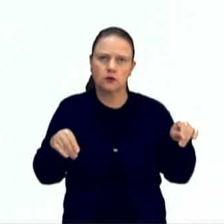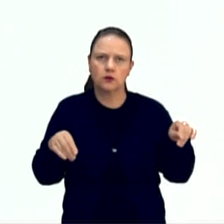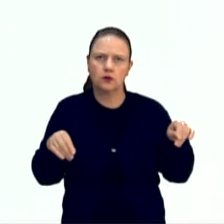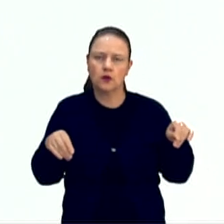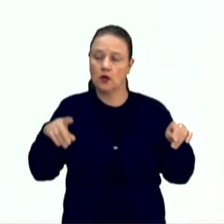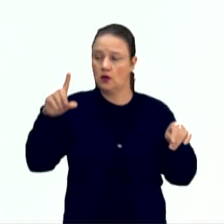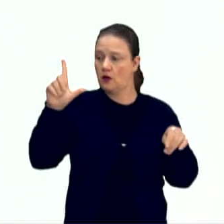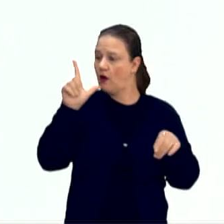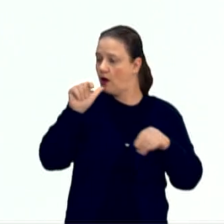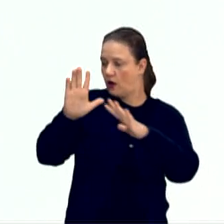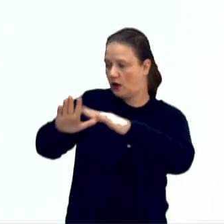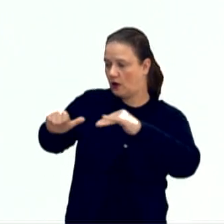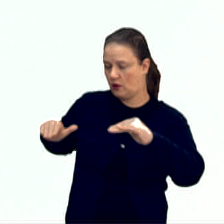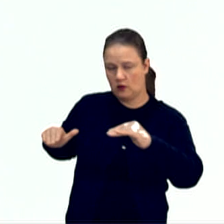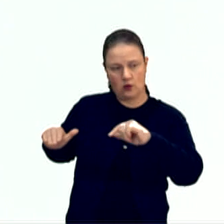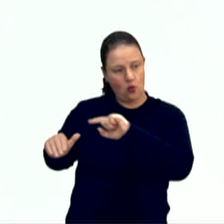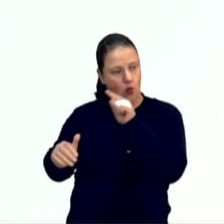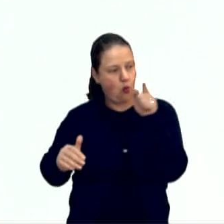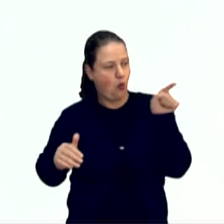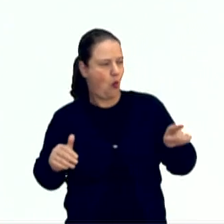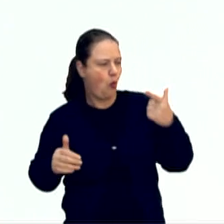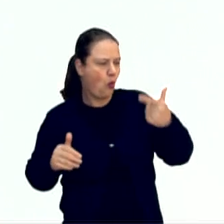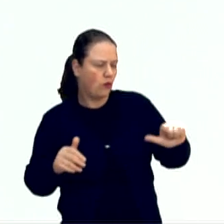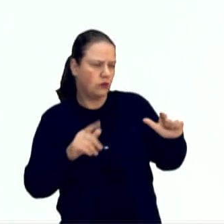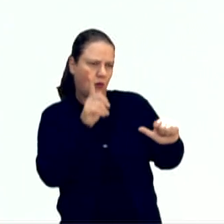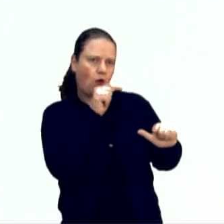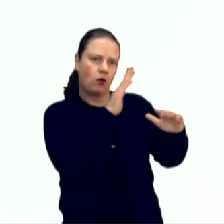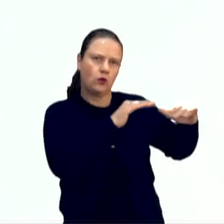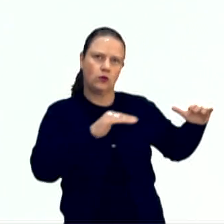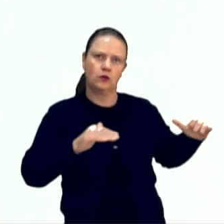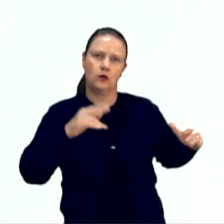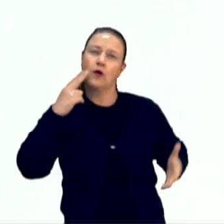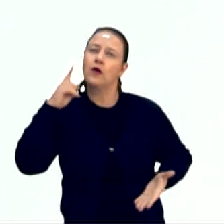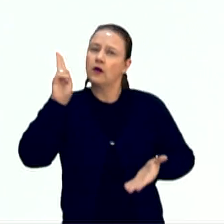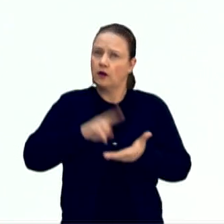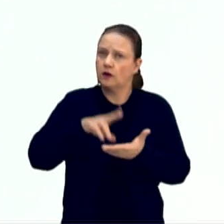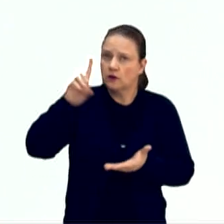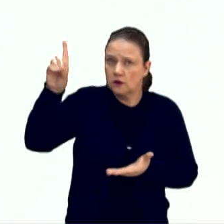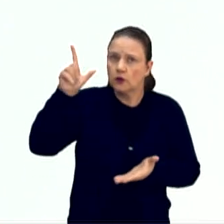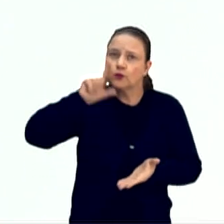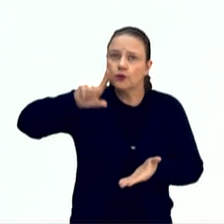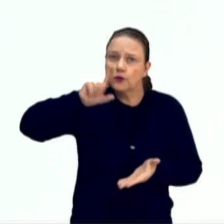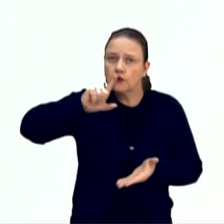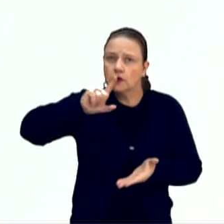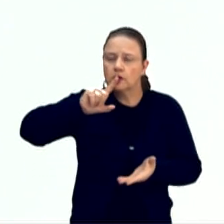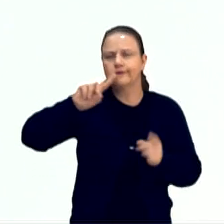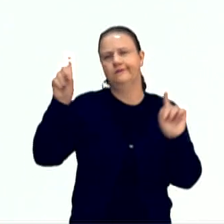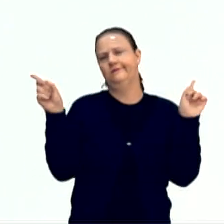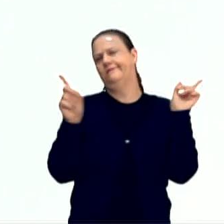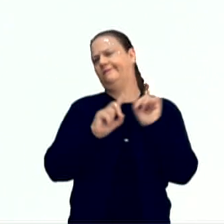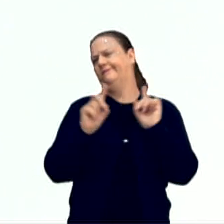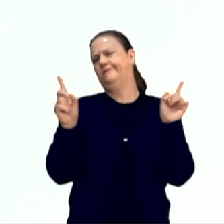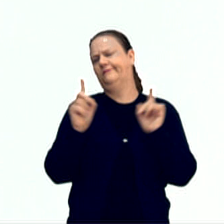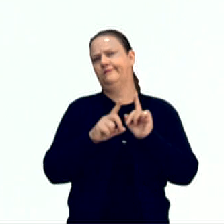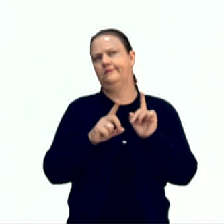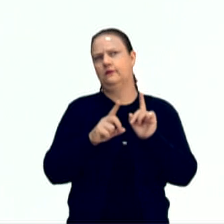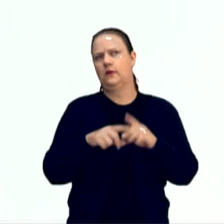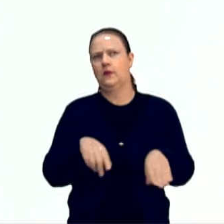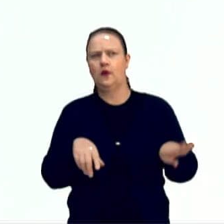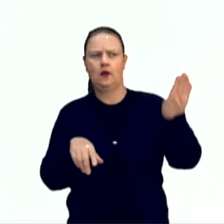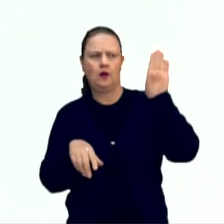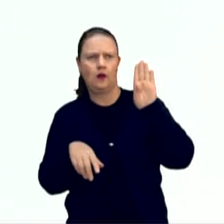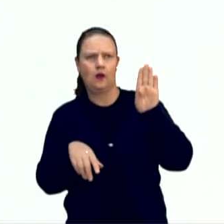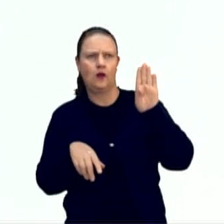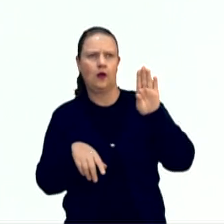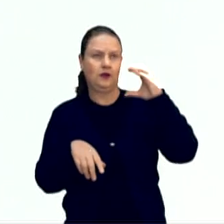ao Pacífico, é denominado de Carta de Deus aos Estados Unidos? Não. Lei mosaica